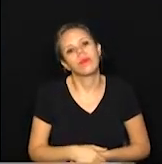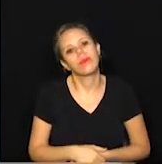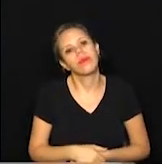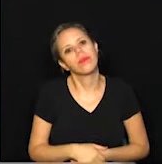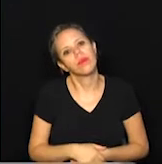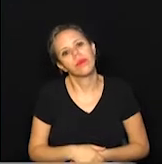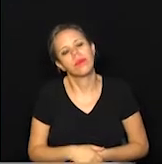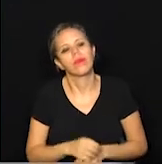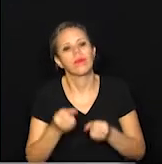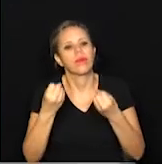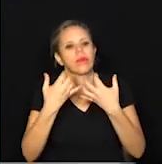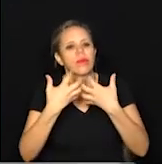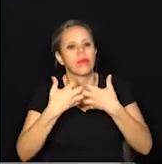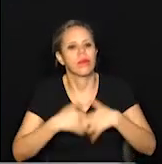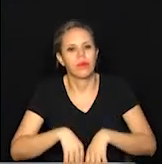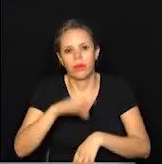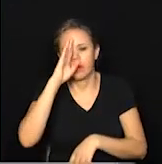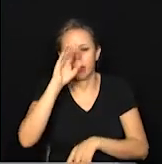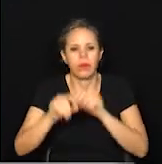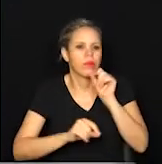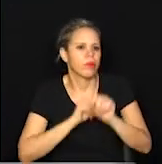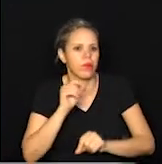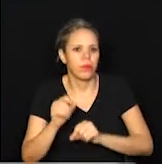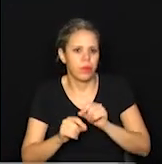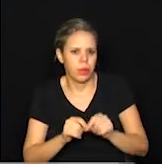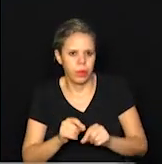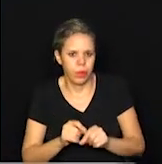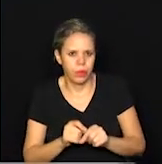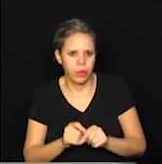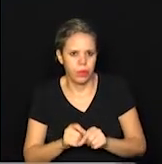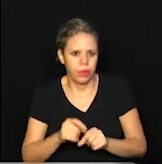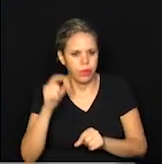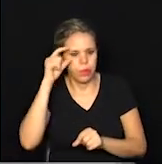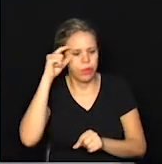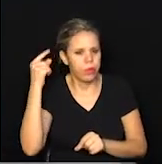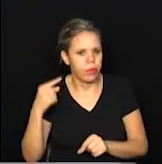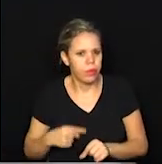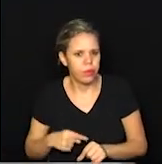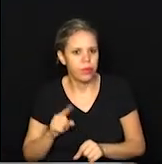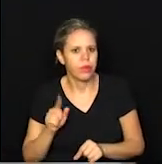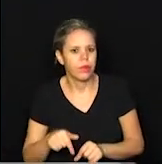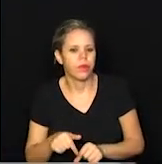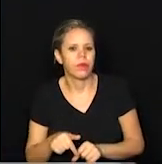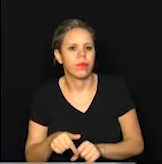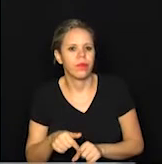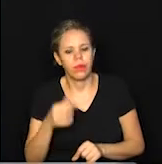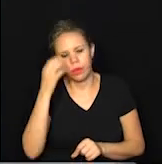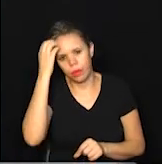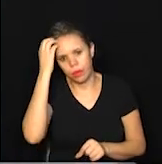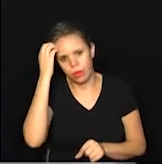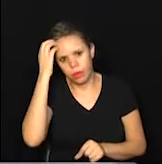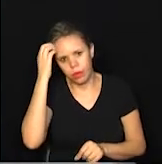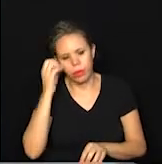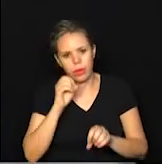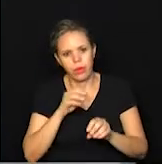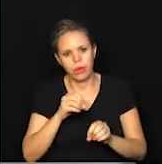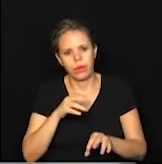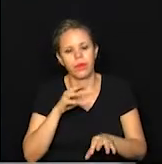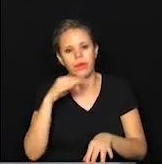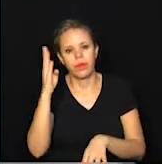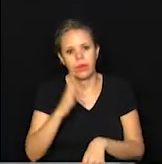A justificativa principal disso é que o Paulo Freire, o educador Paulo Freire, é o patrono da educação